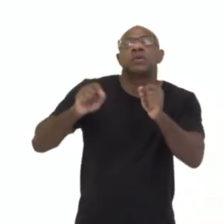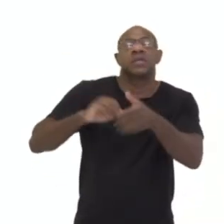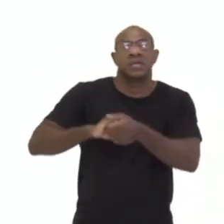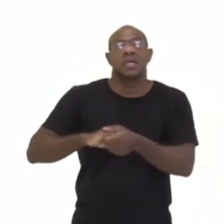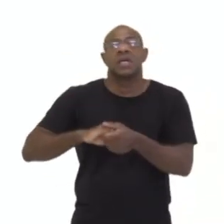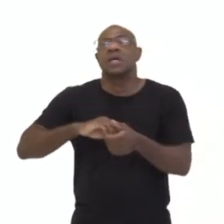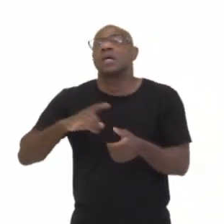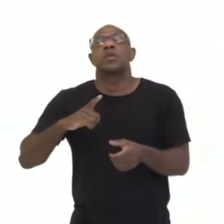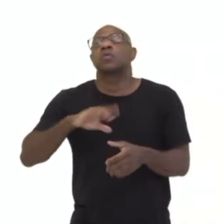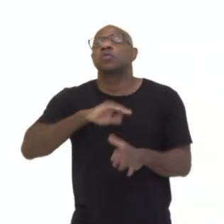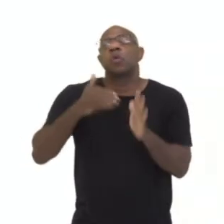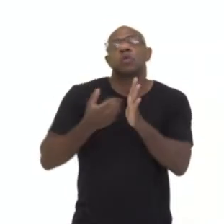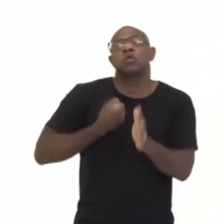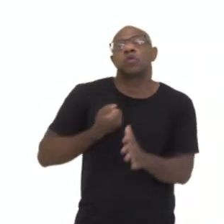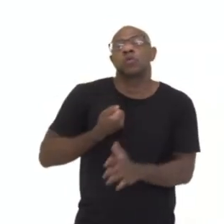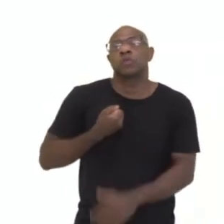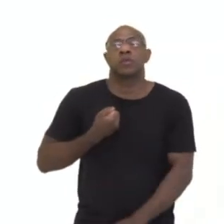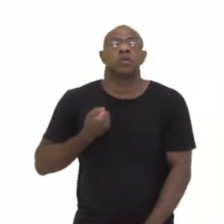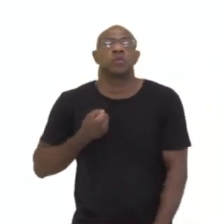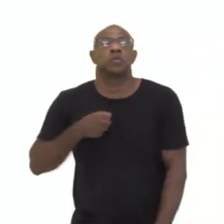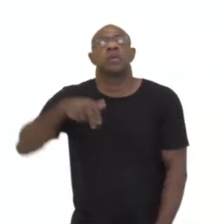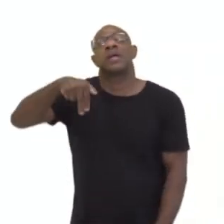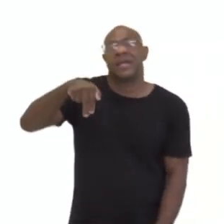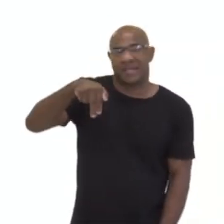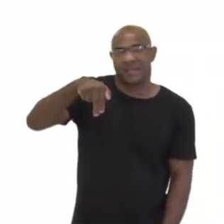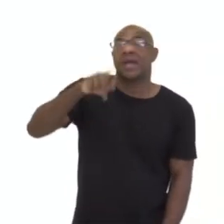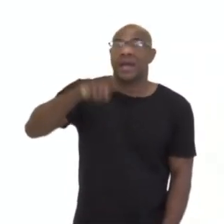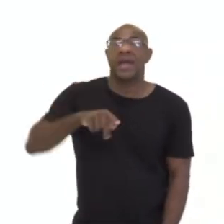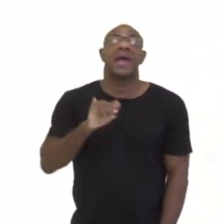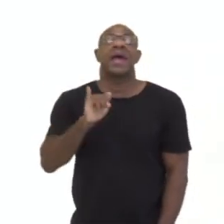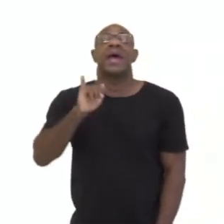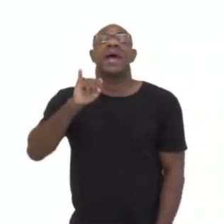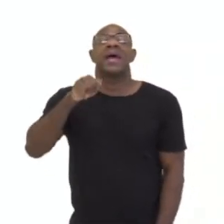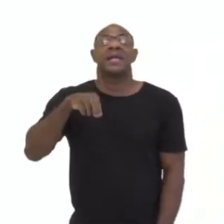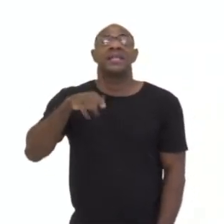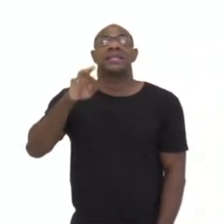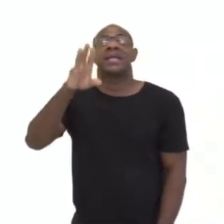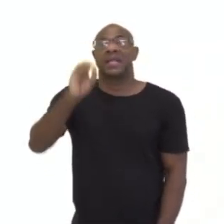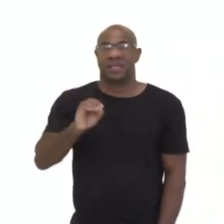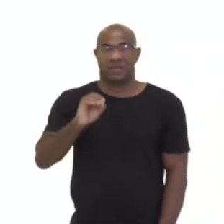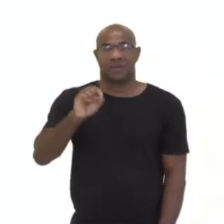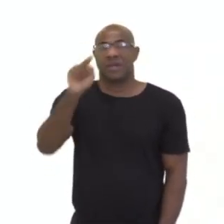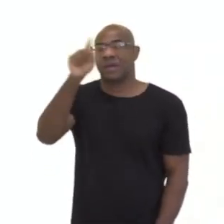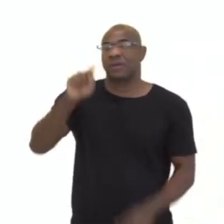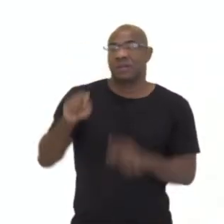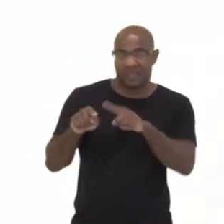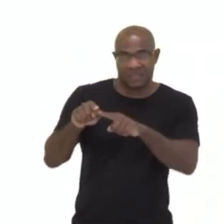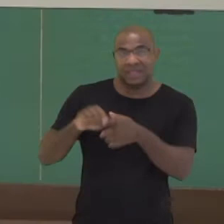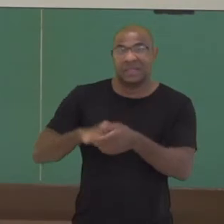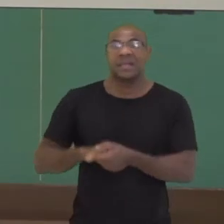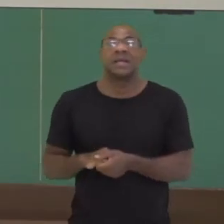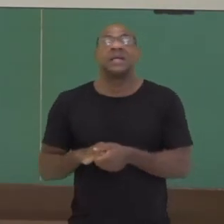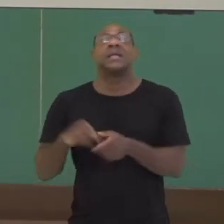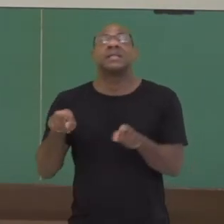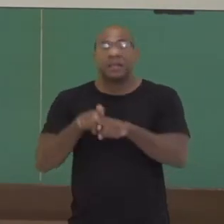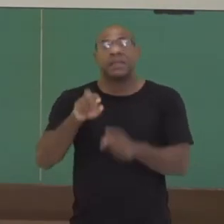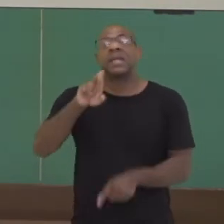número natural é também inteiro e racional. Porque veja, todo